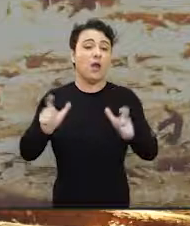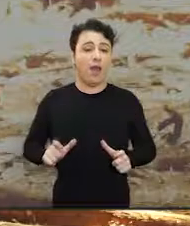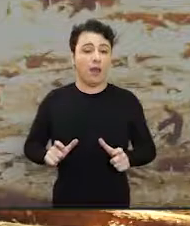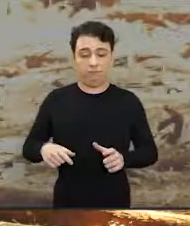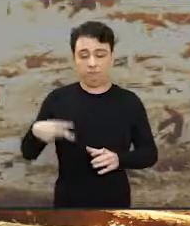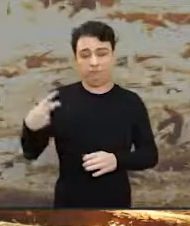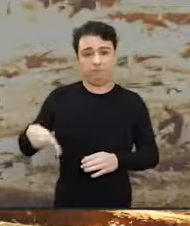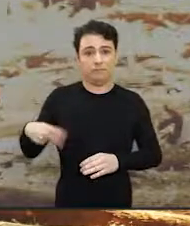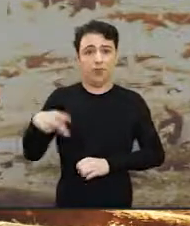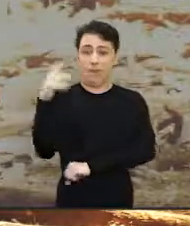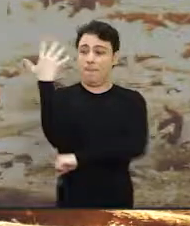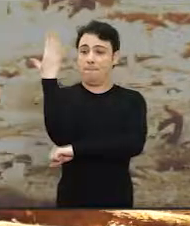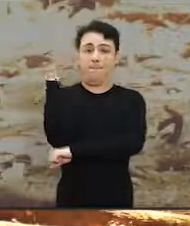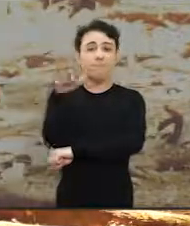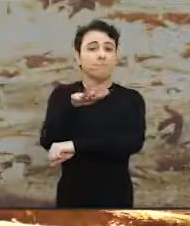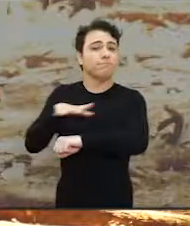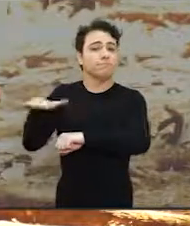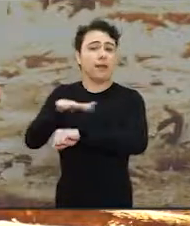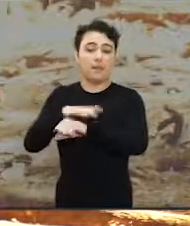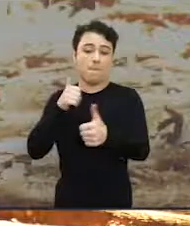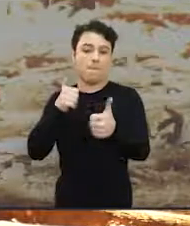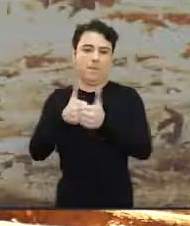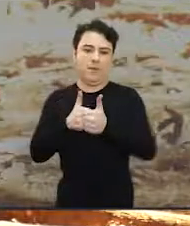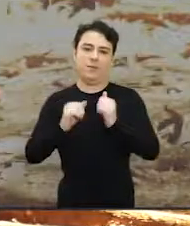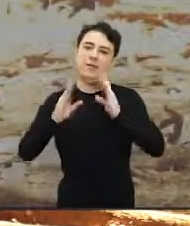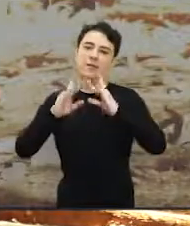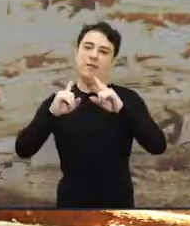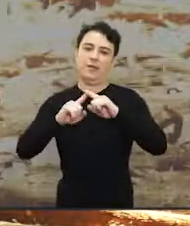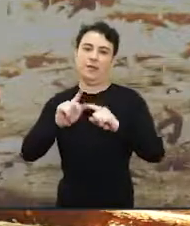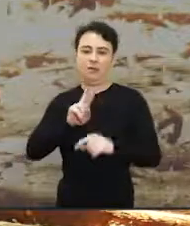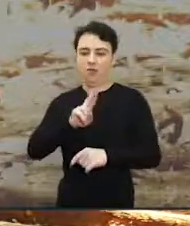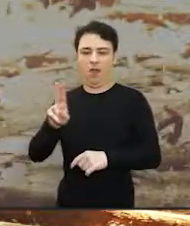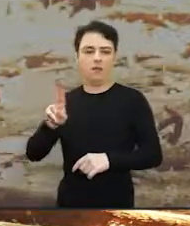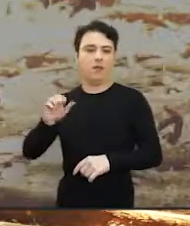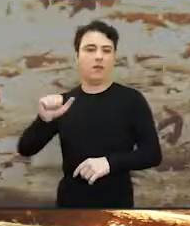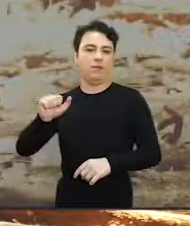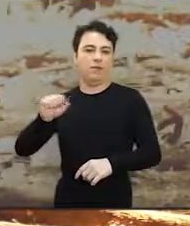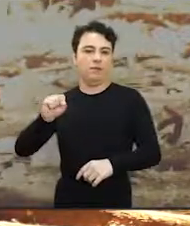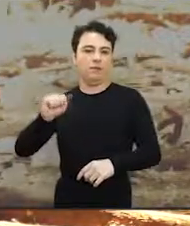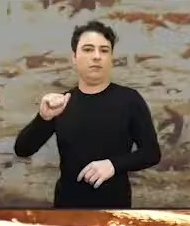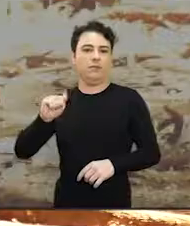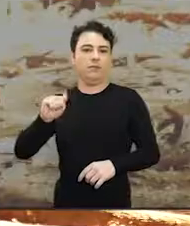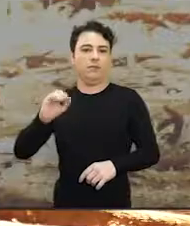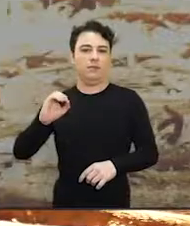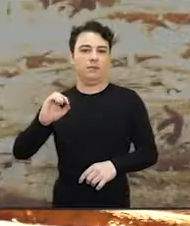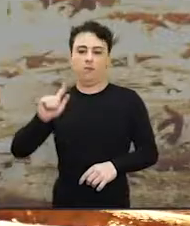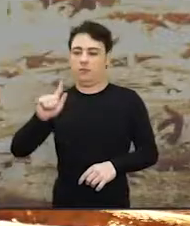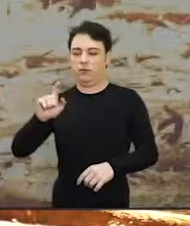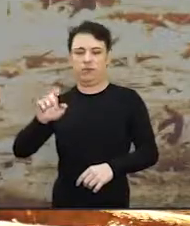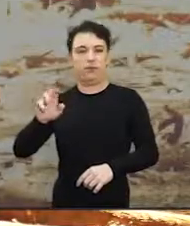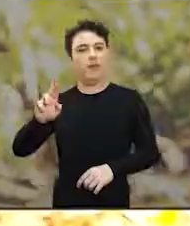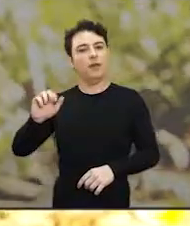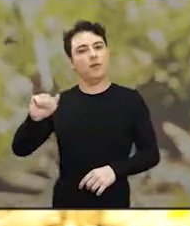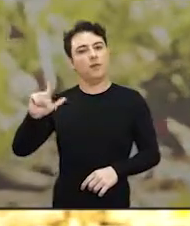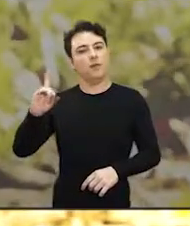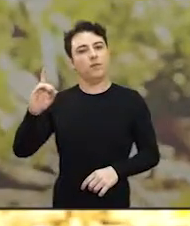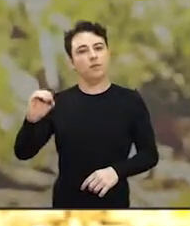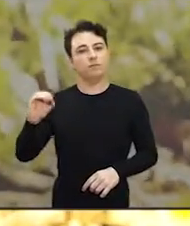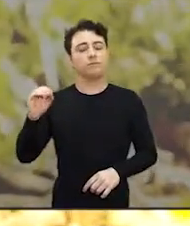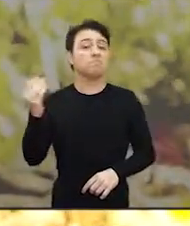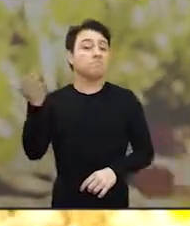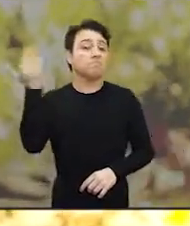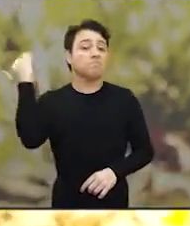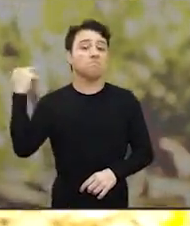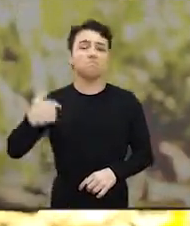Bom, como eu comecei, tem muito a ver com esse lugar que a gente está hoje aqui, né? Praça da Igreja do São Geraldo. Eu